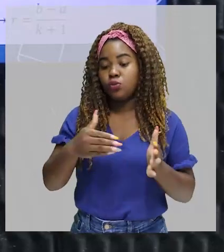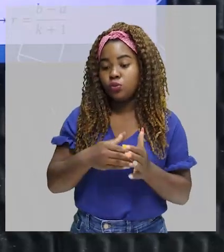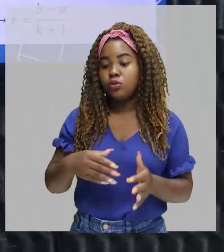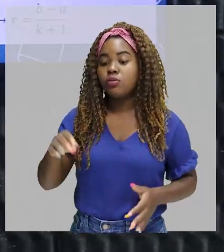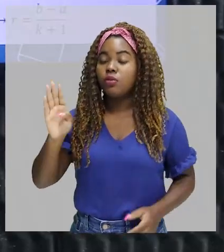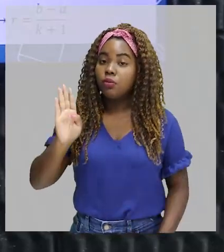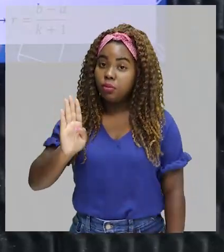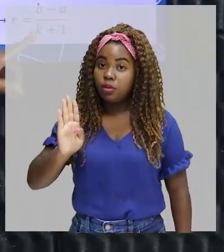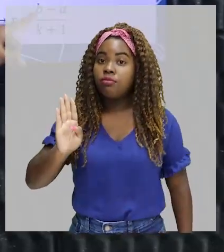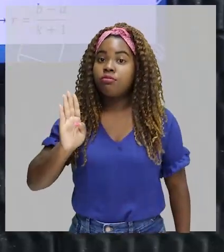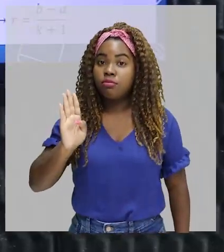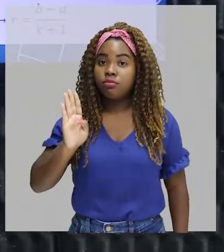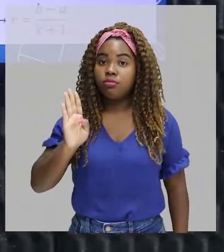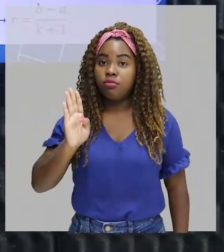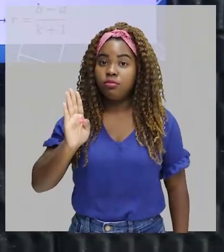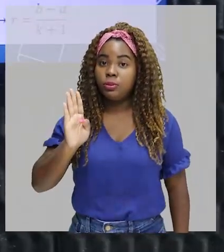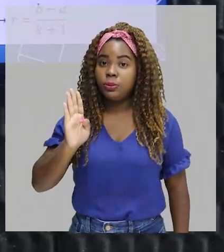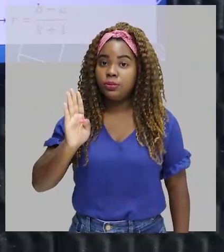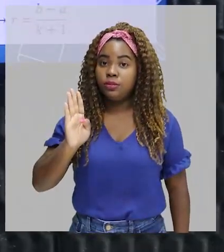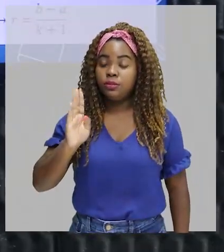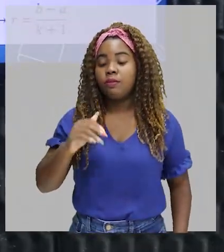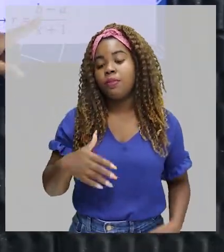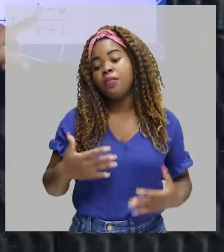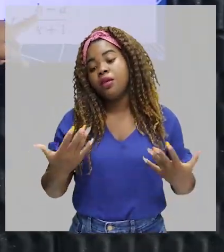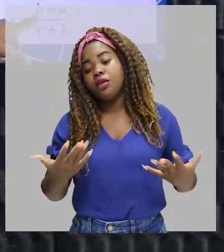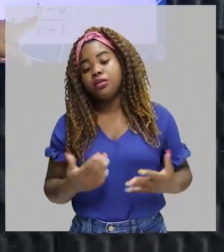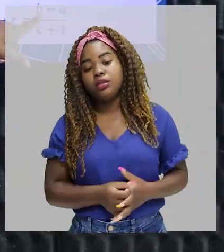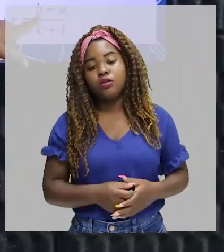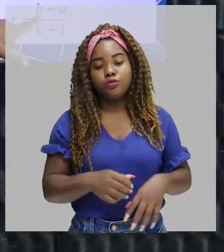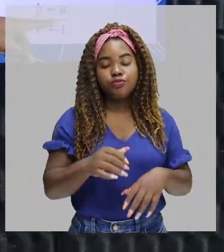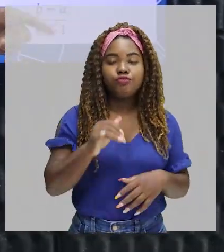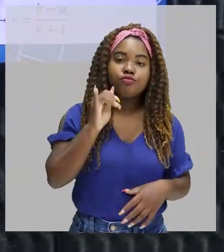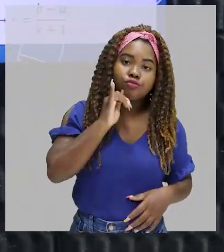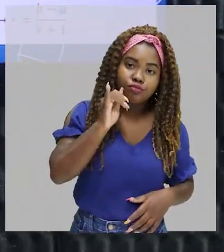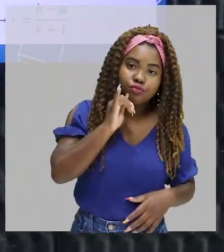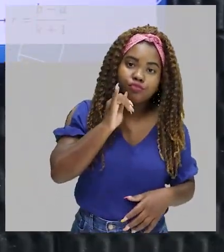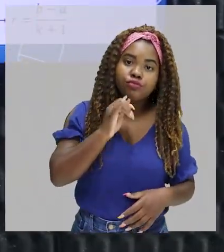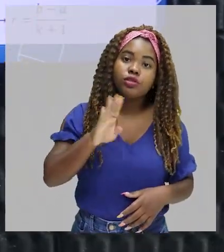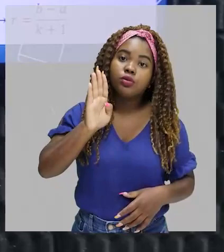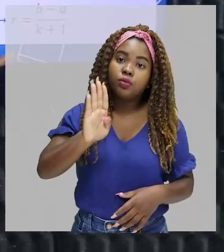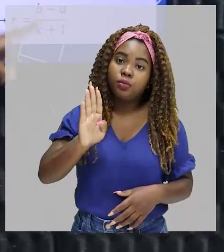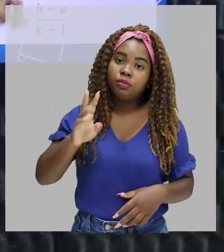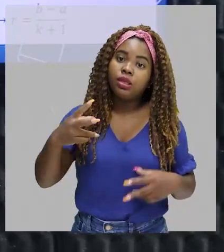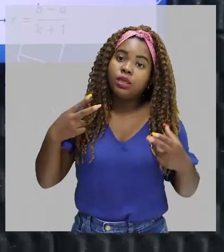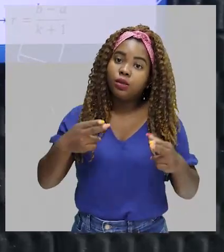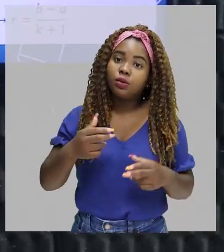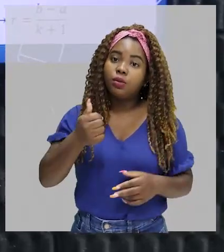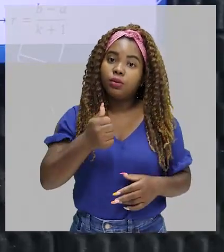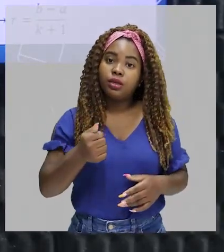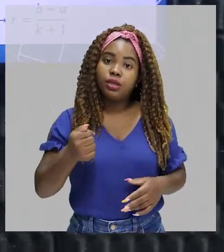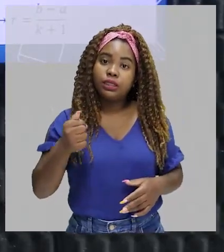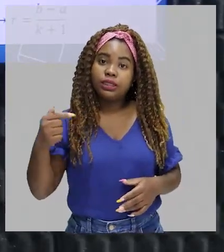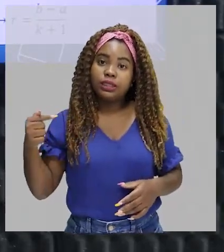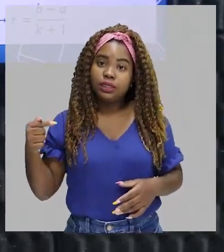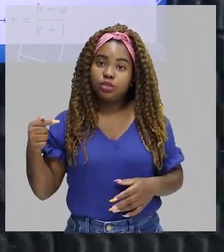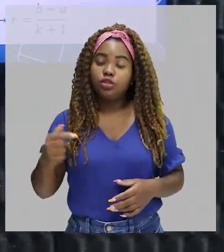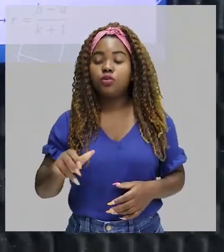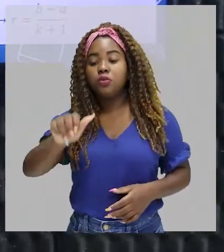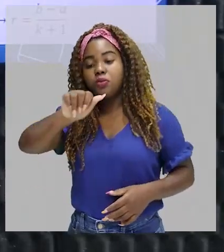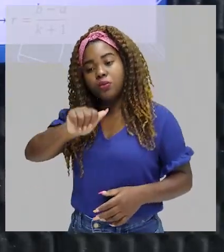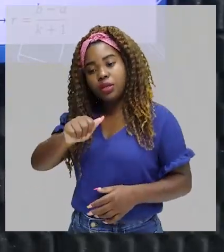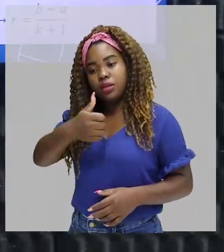o B. Então, para nós, nesse exercício, o B corresponde ao A7. O A, que é o primeiro